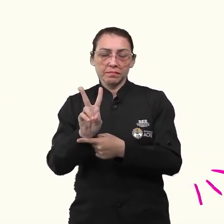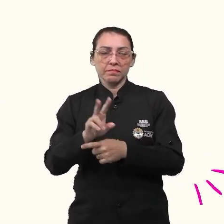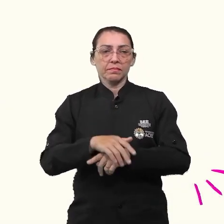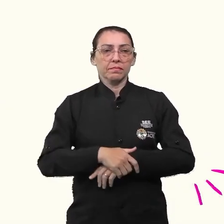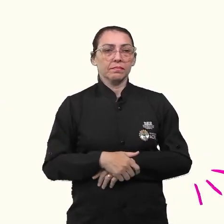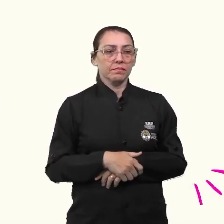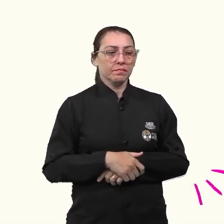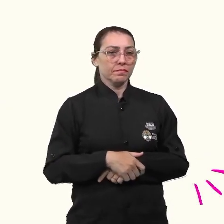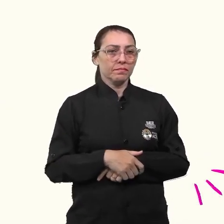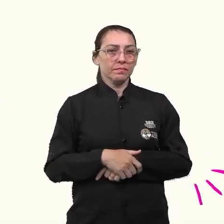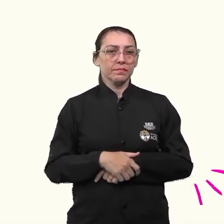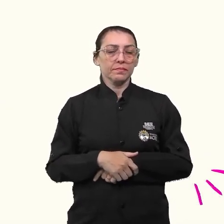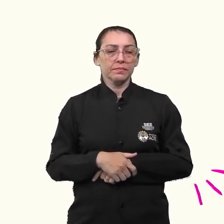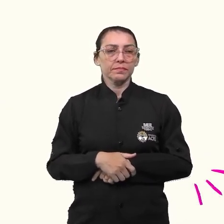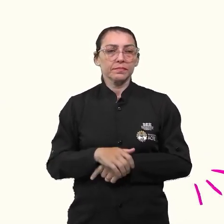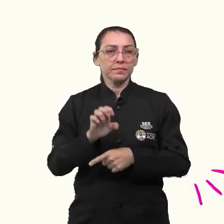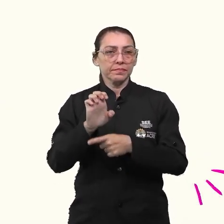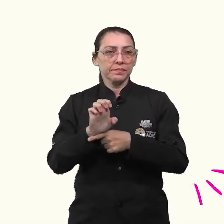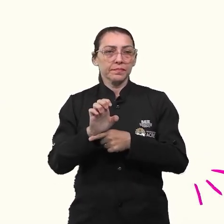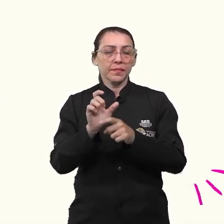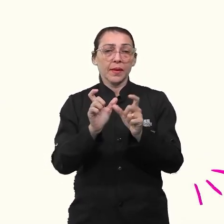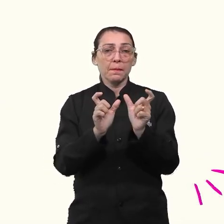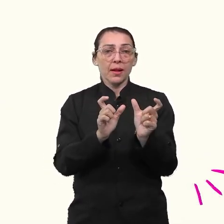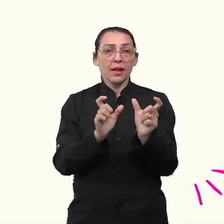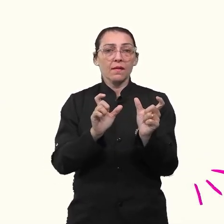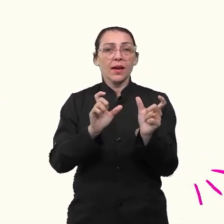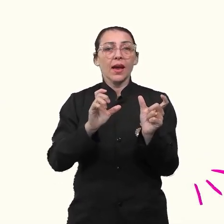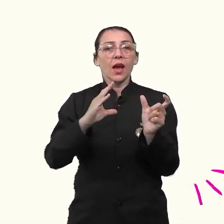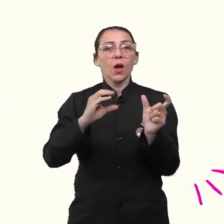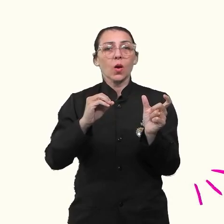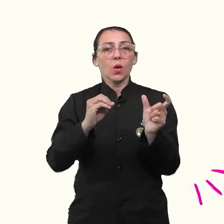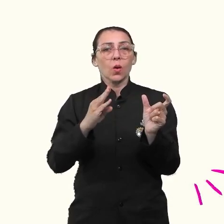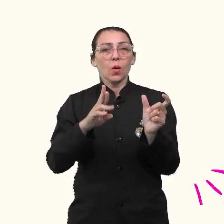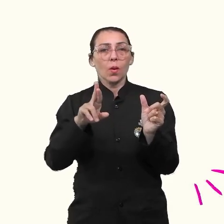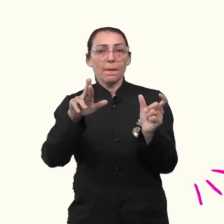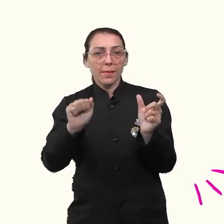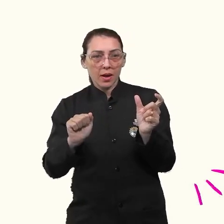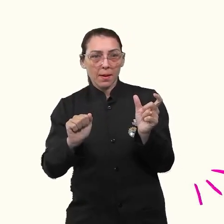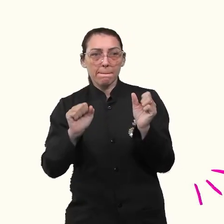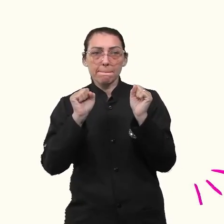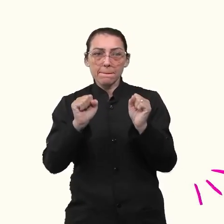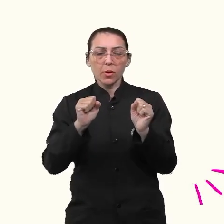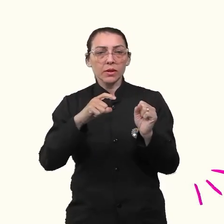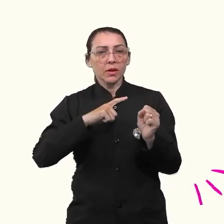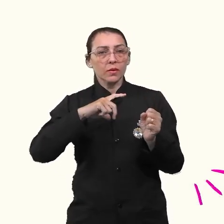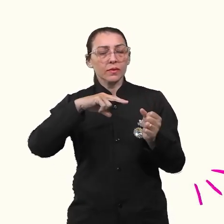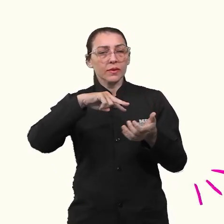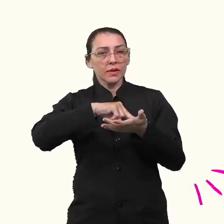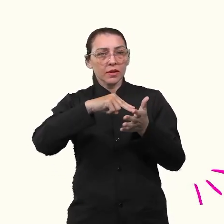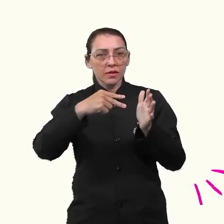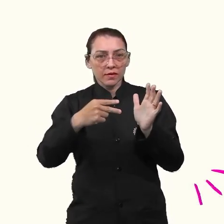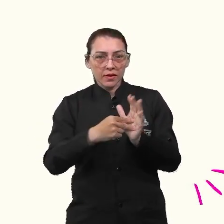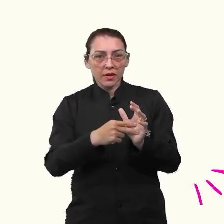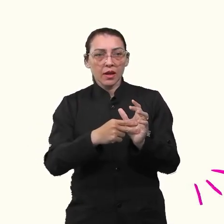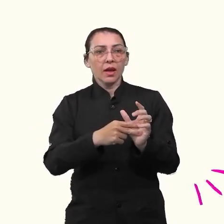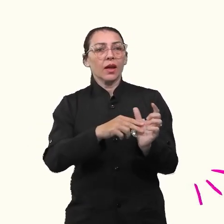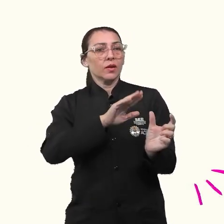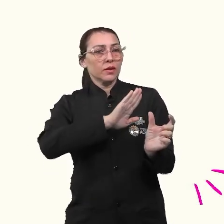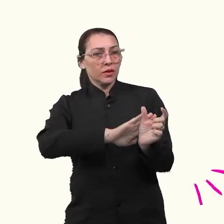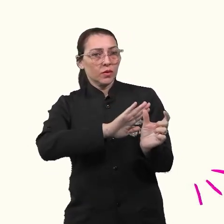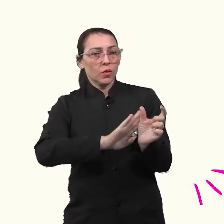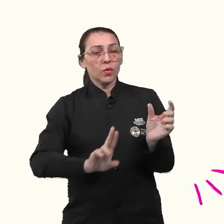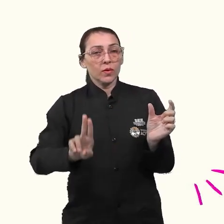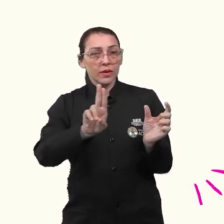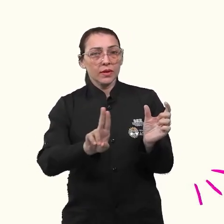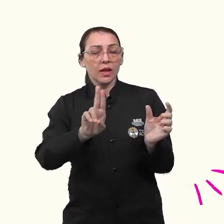verdadeira, tá? Letra E. A palavra cobra pode ter um sentido conotativo quando usado